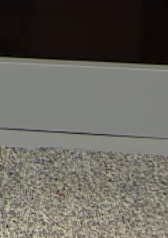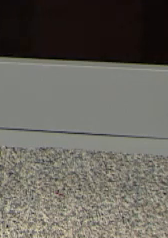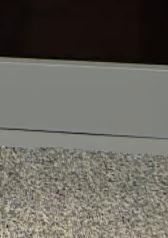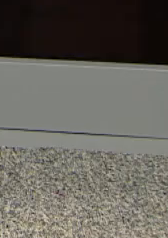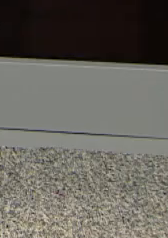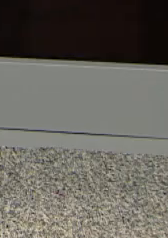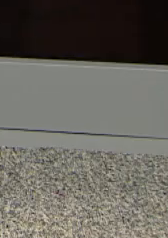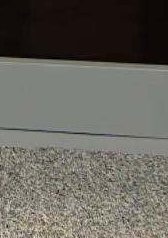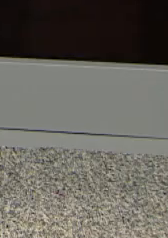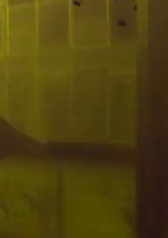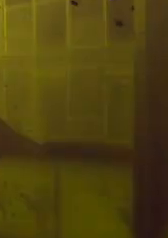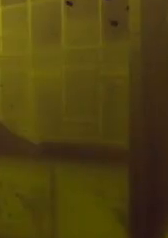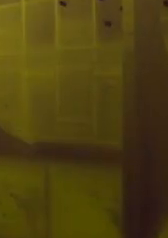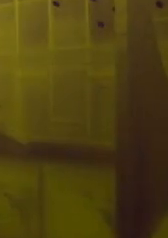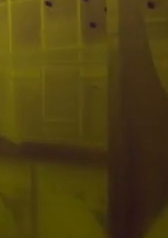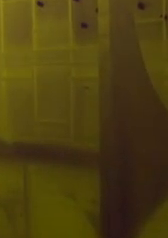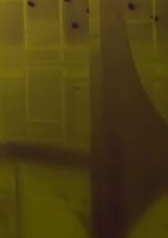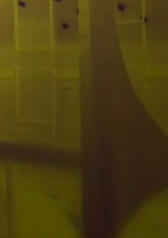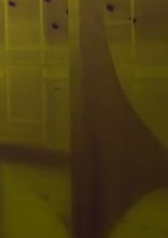federal